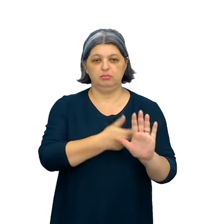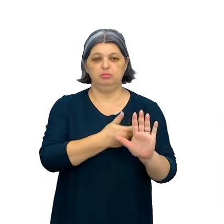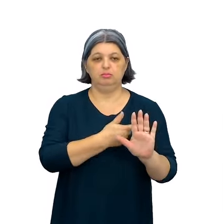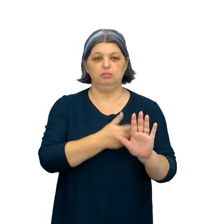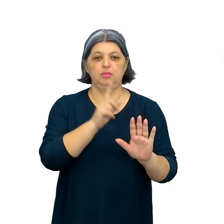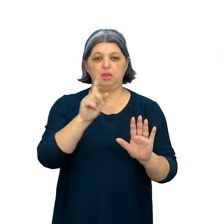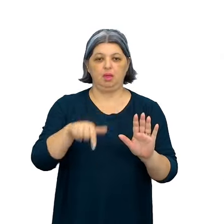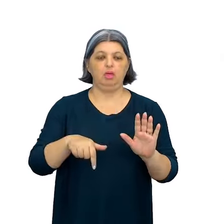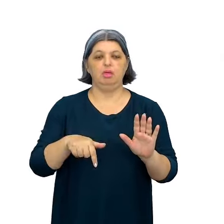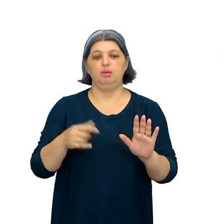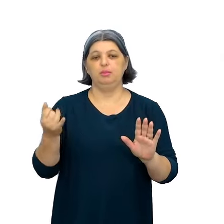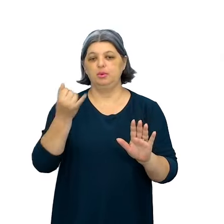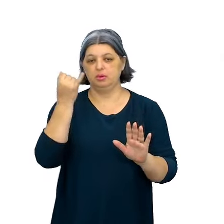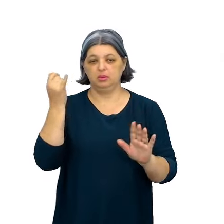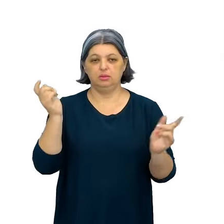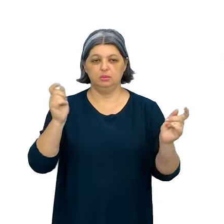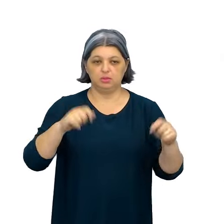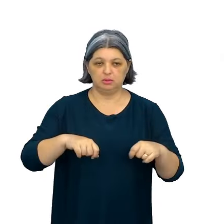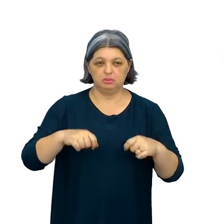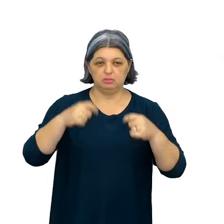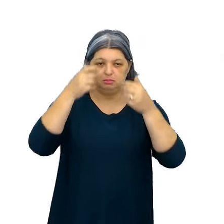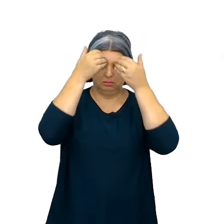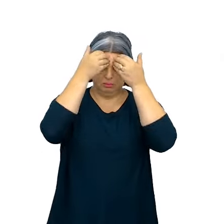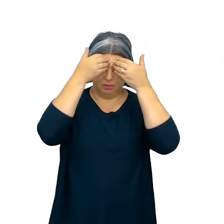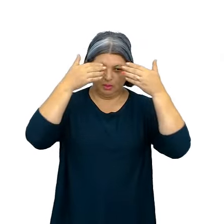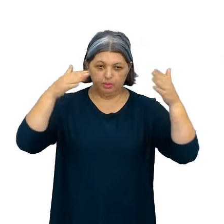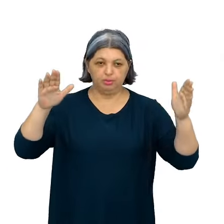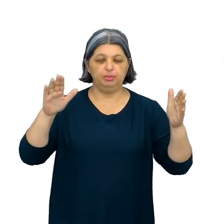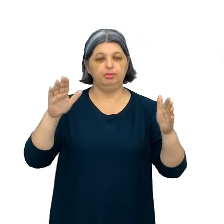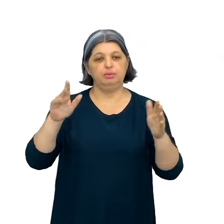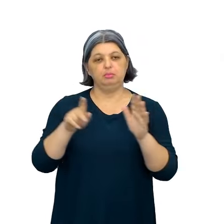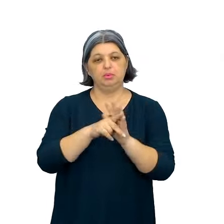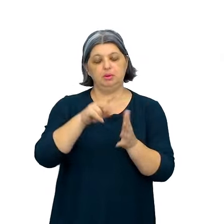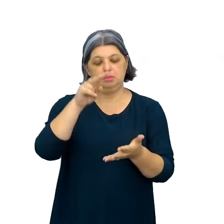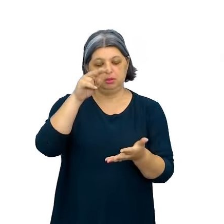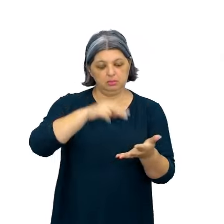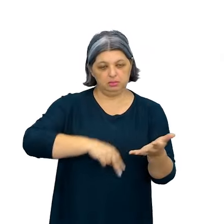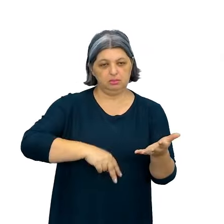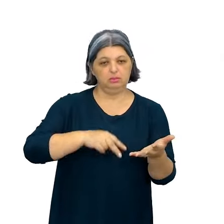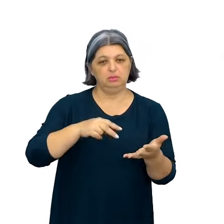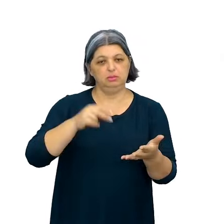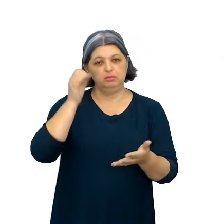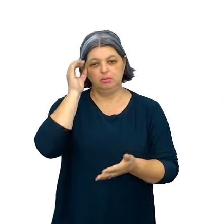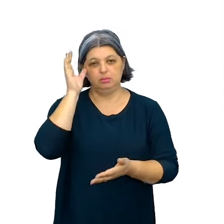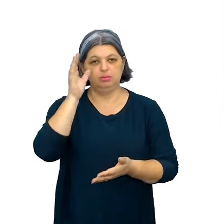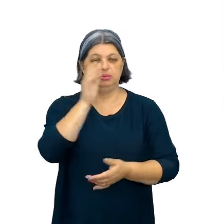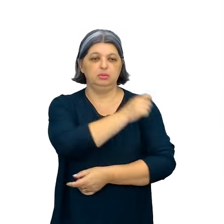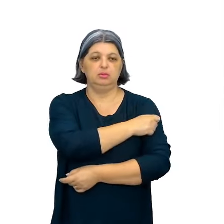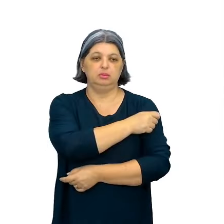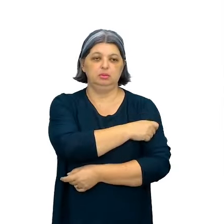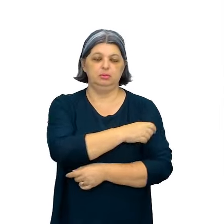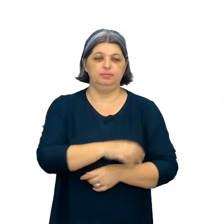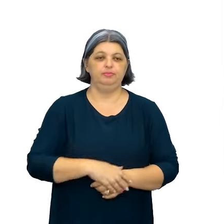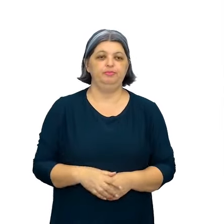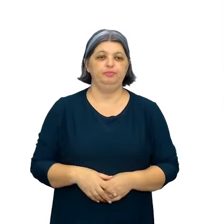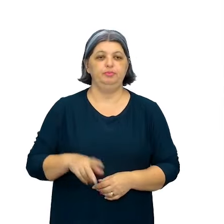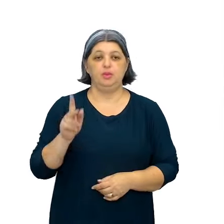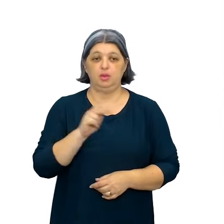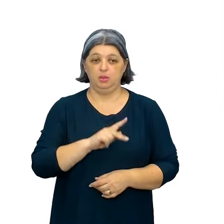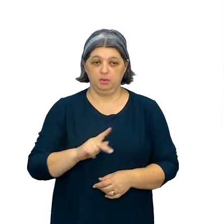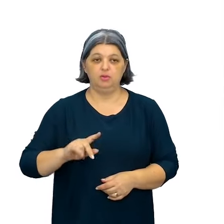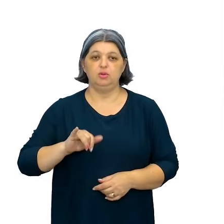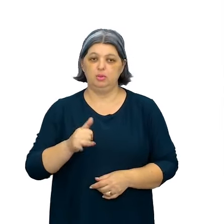para potencializar e ampliar a proficiência leitora dos nossos estudantes? Professores, vou aproveitar, vou dar 30 segundinhos